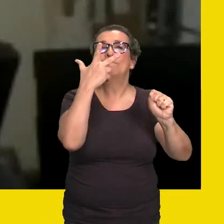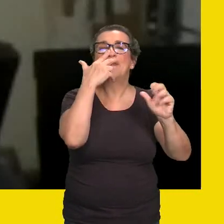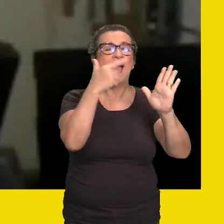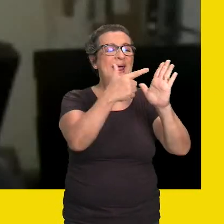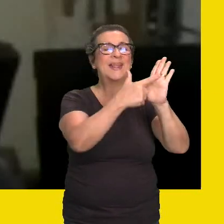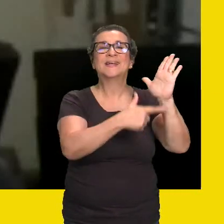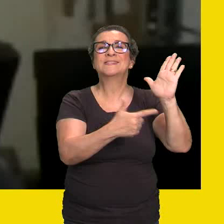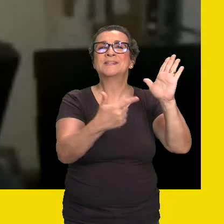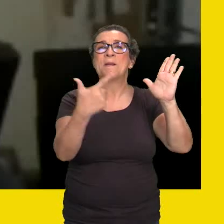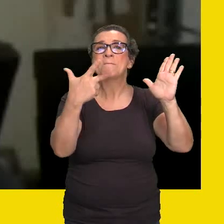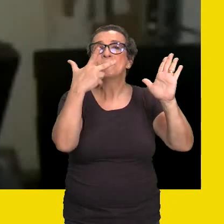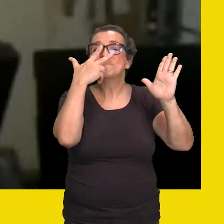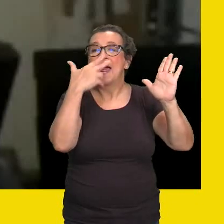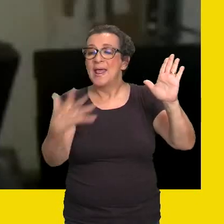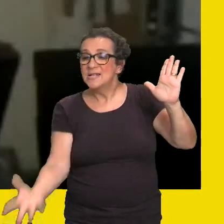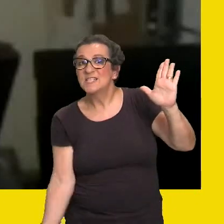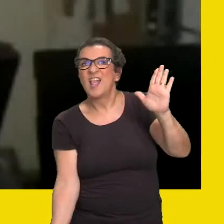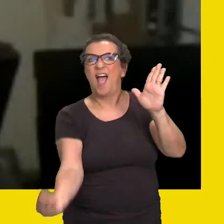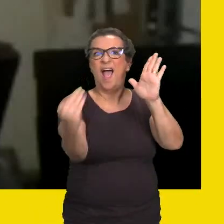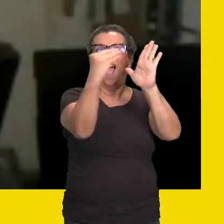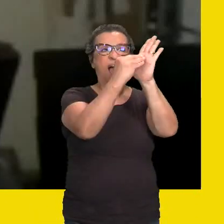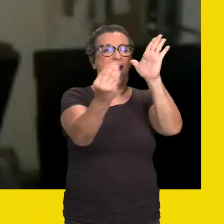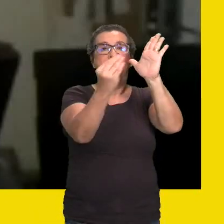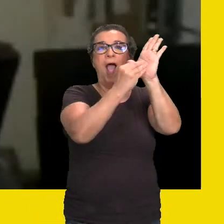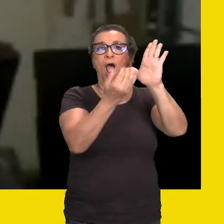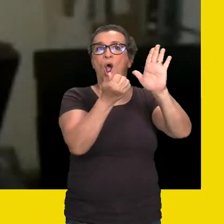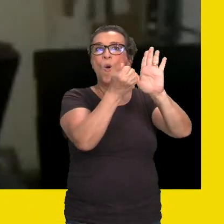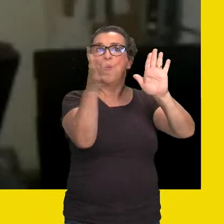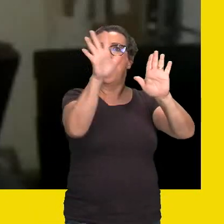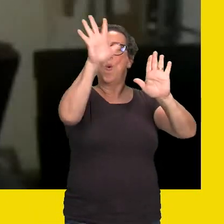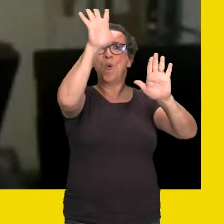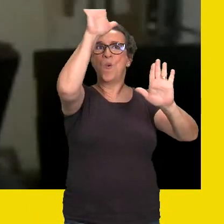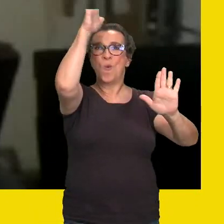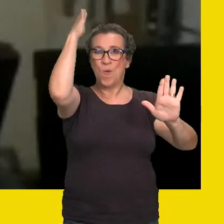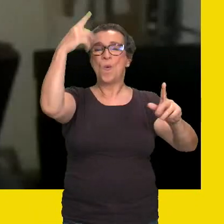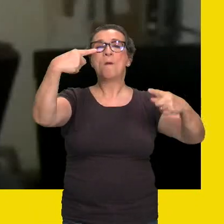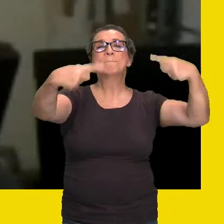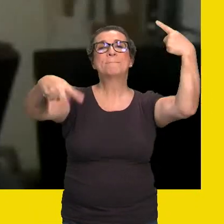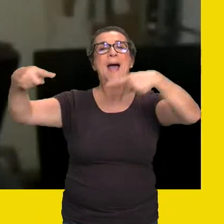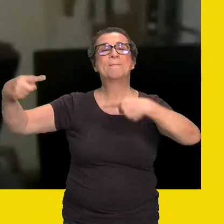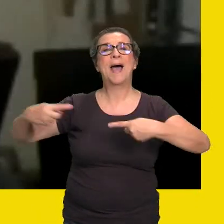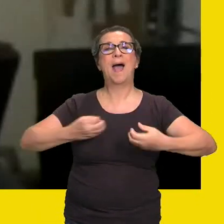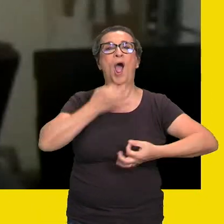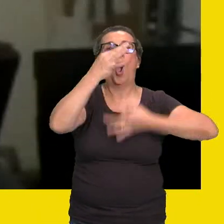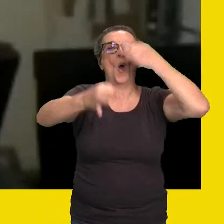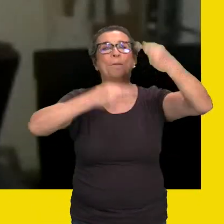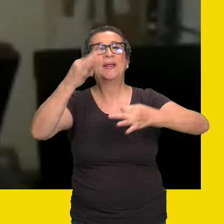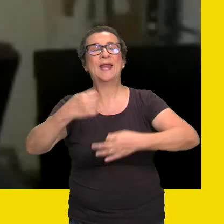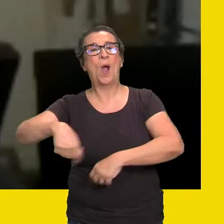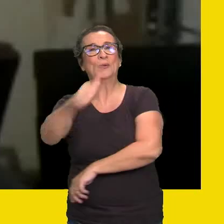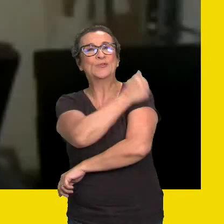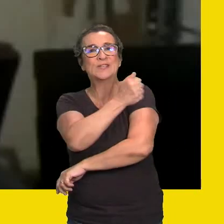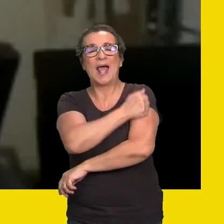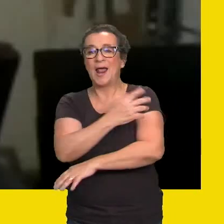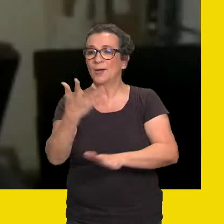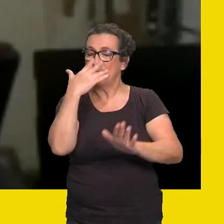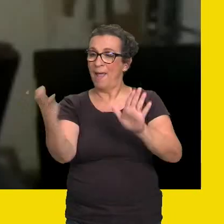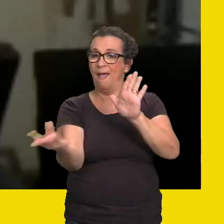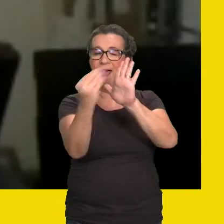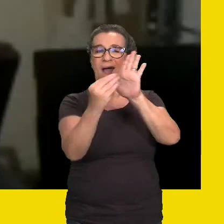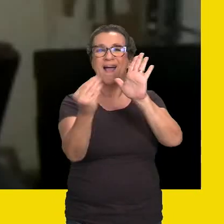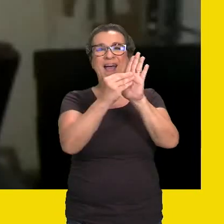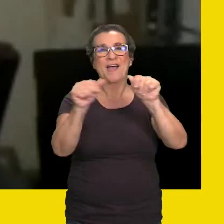pelo contrário, ela é enriquecida pela fala e pelos diálogos dos nossos alunos, quando a gente faz uma roda